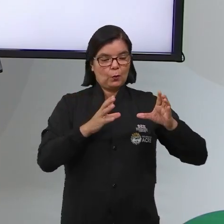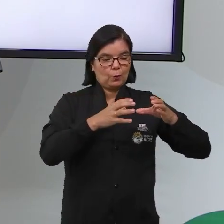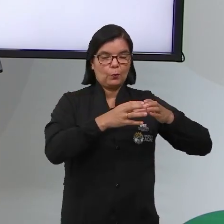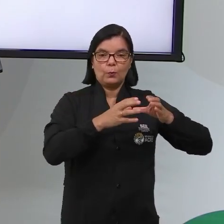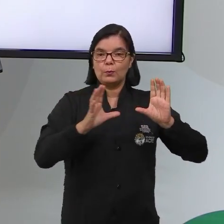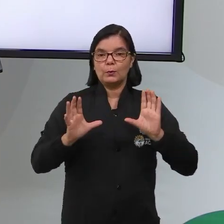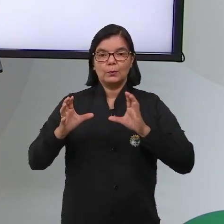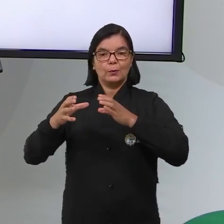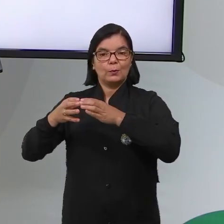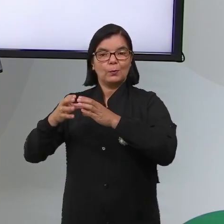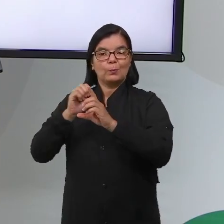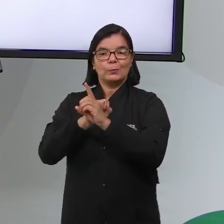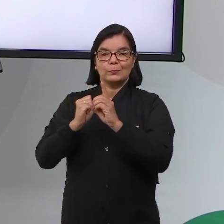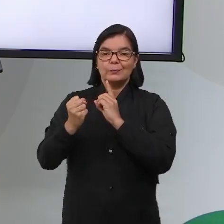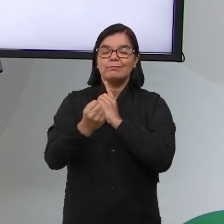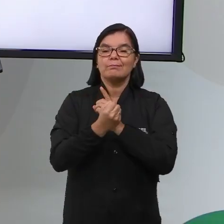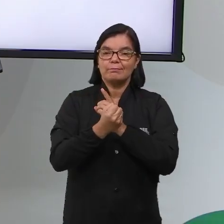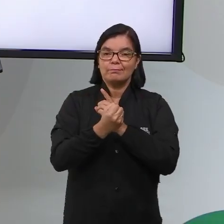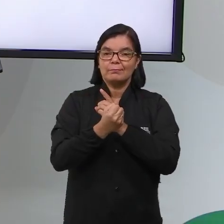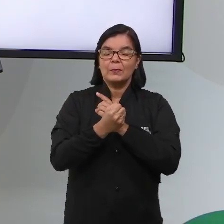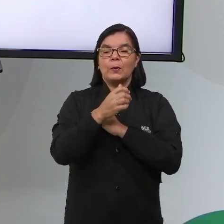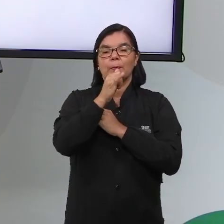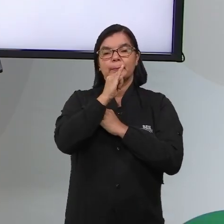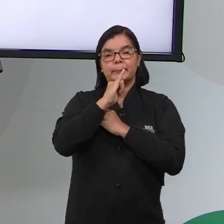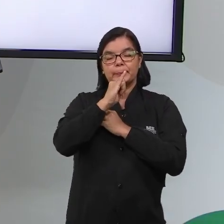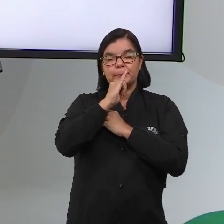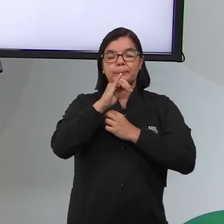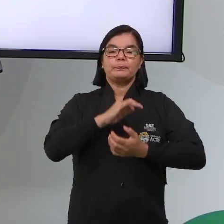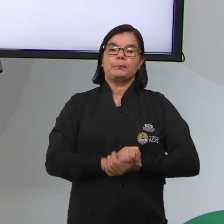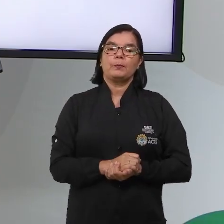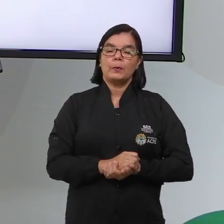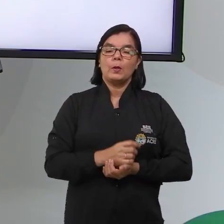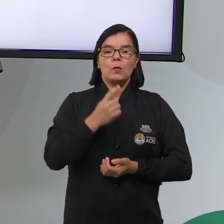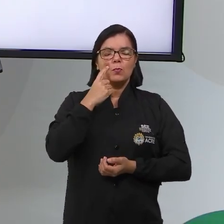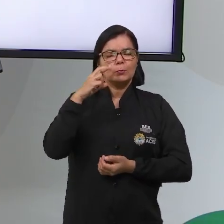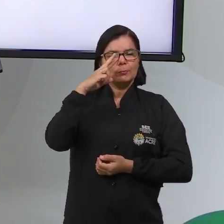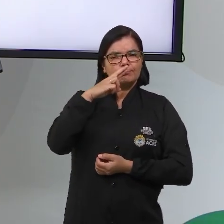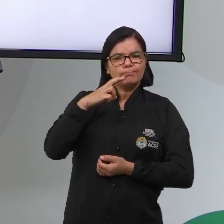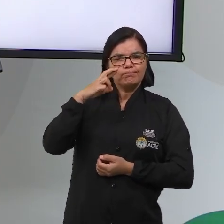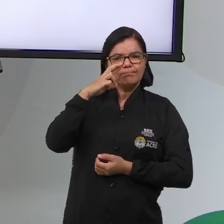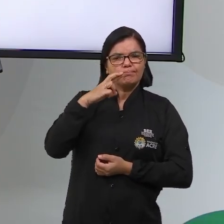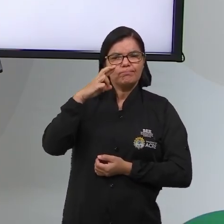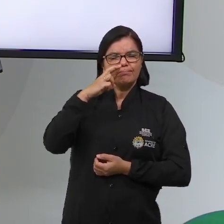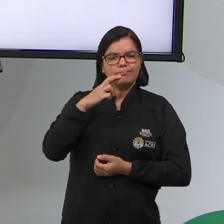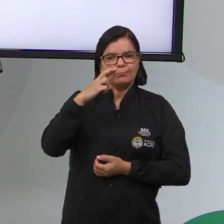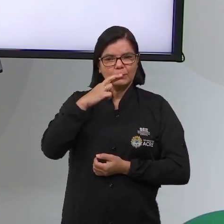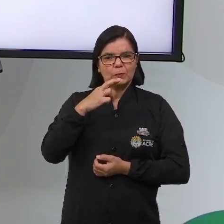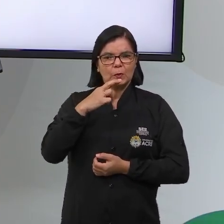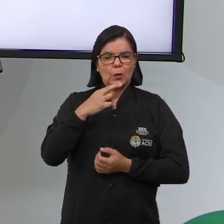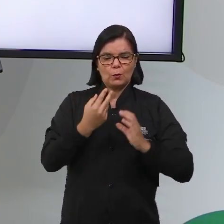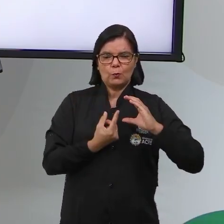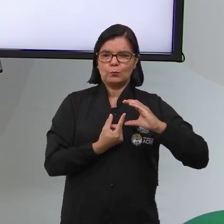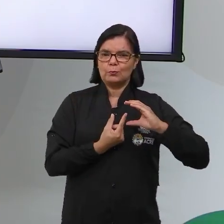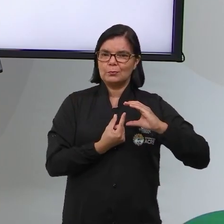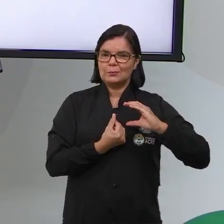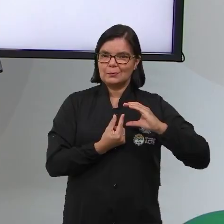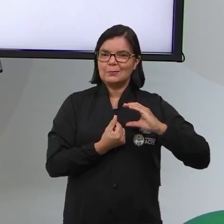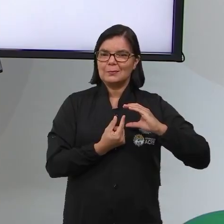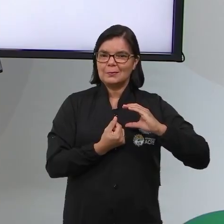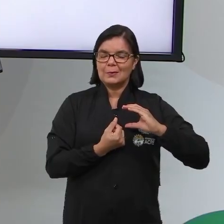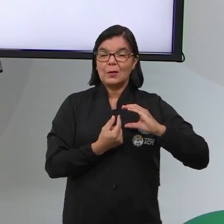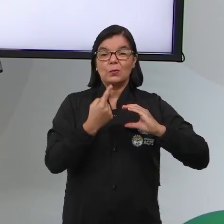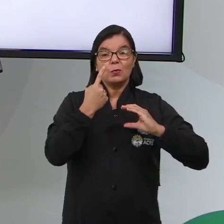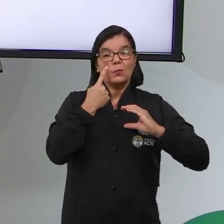grupos sociais. Então, por exemplo, quando eu observo o modo de produção capitalista, eu